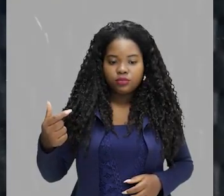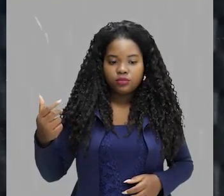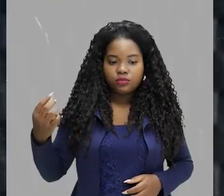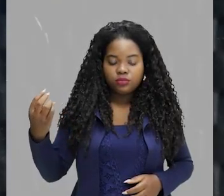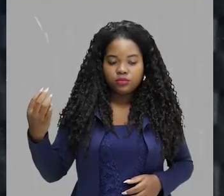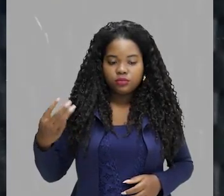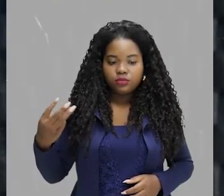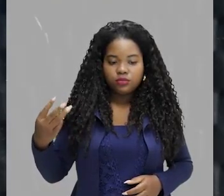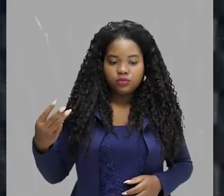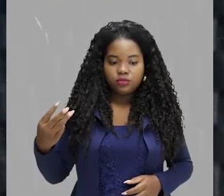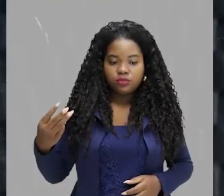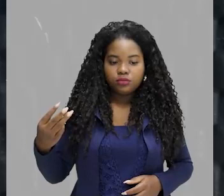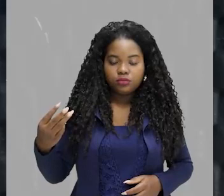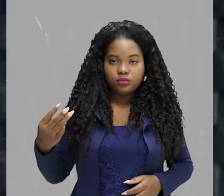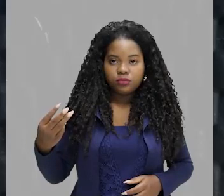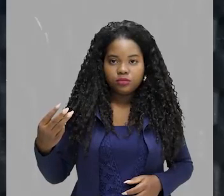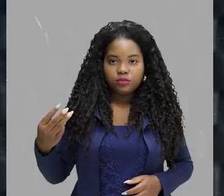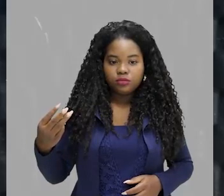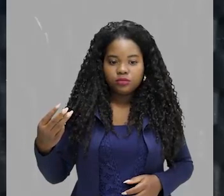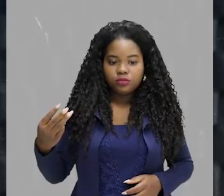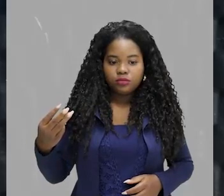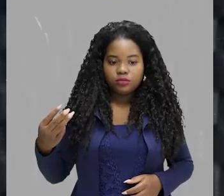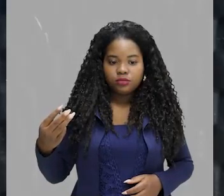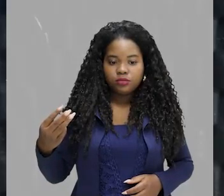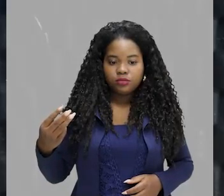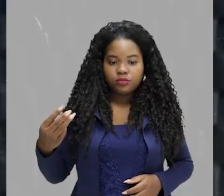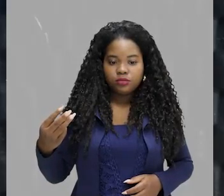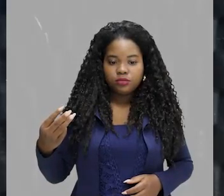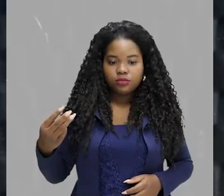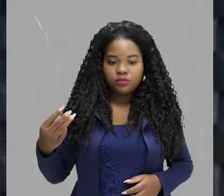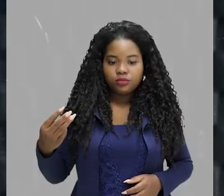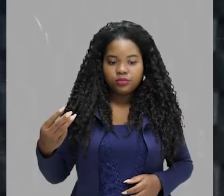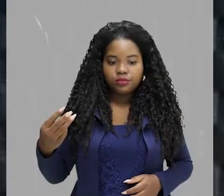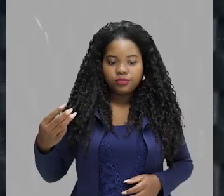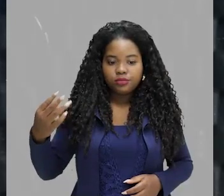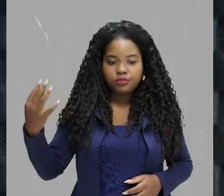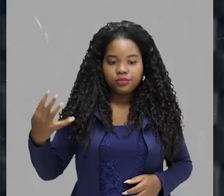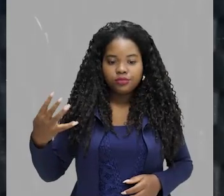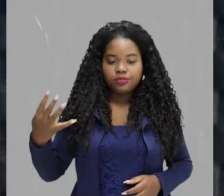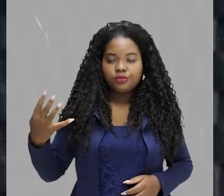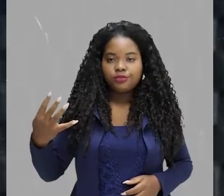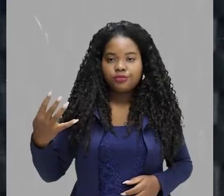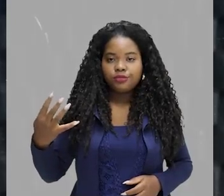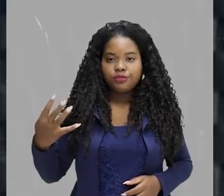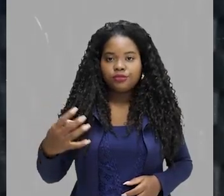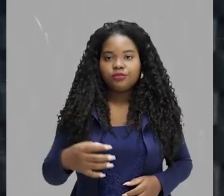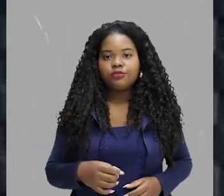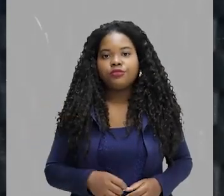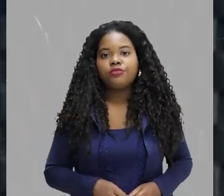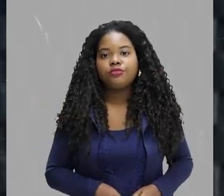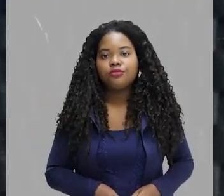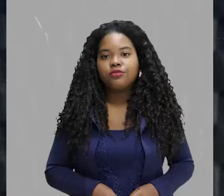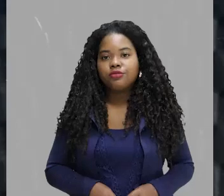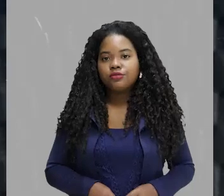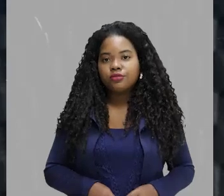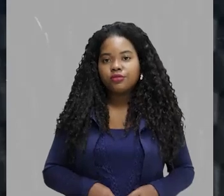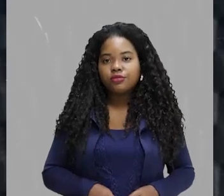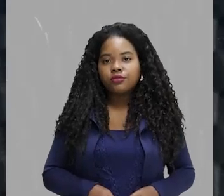naturais, e a produção em larga escala, principalmente a partir do século XX, levou até o consumo